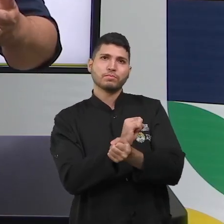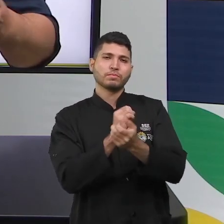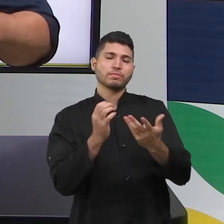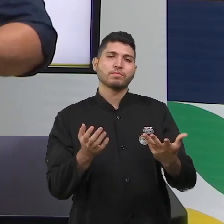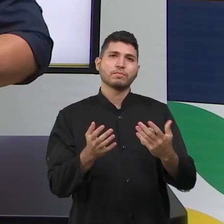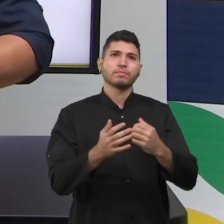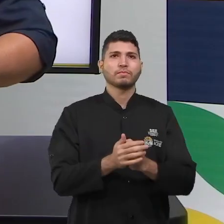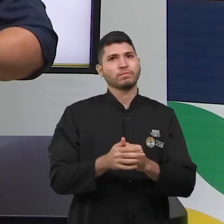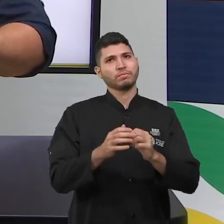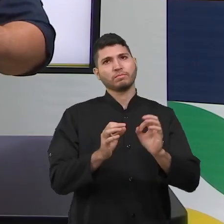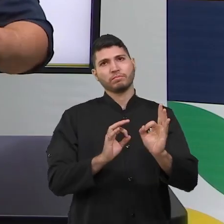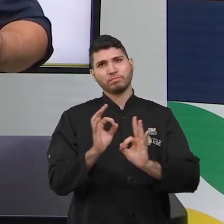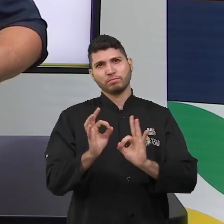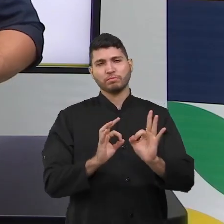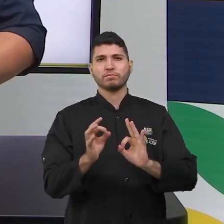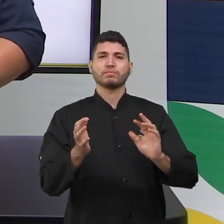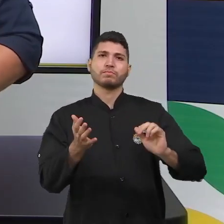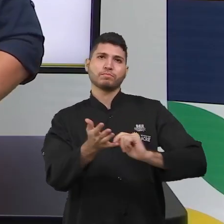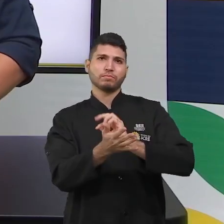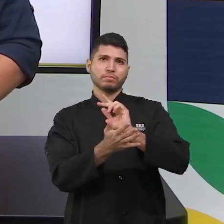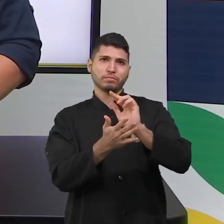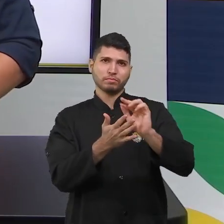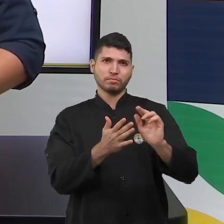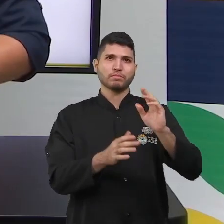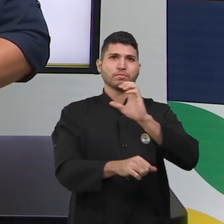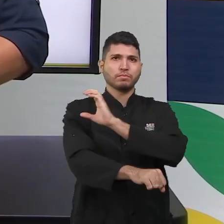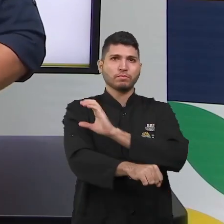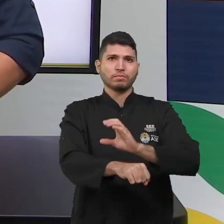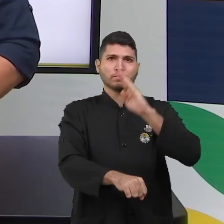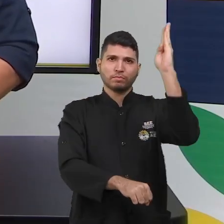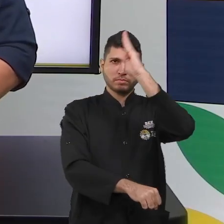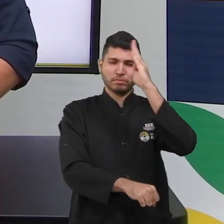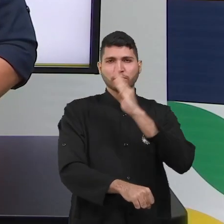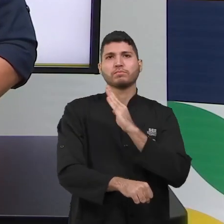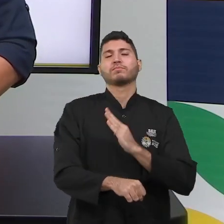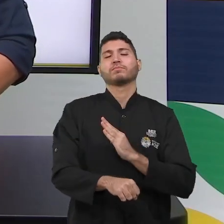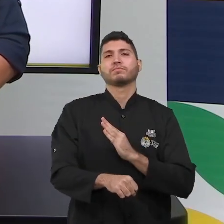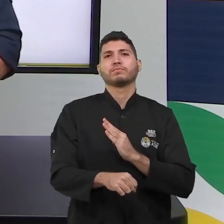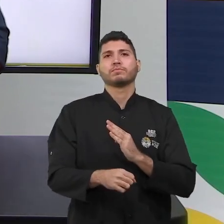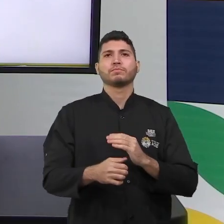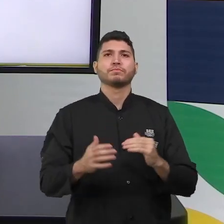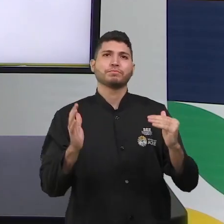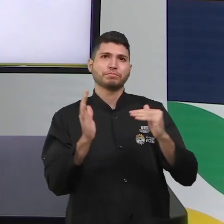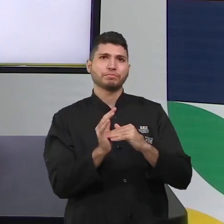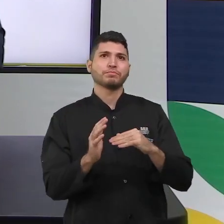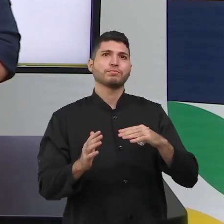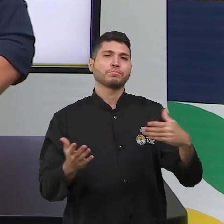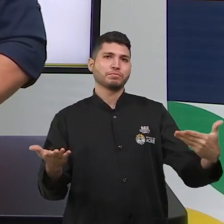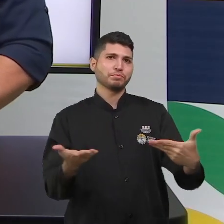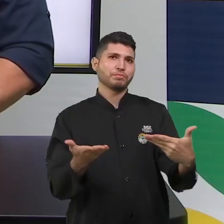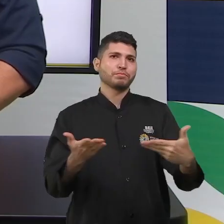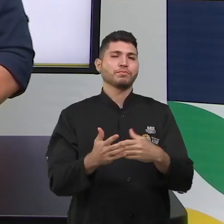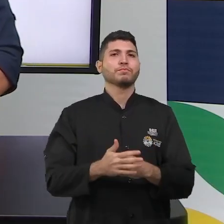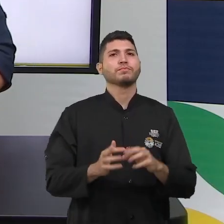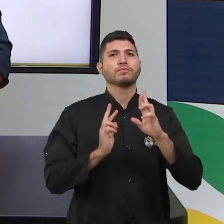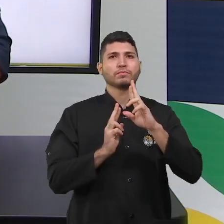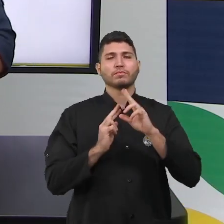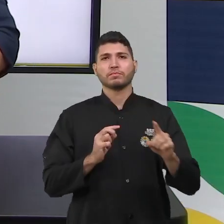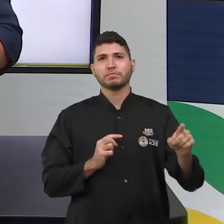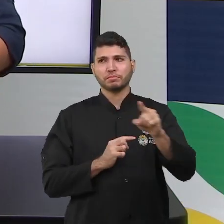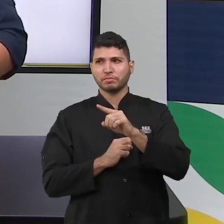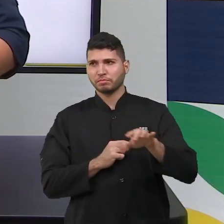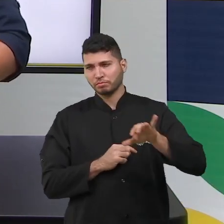formando aí, dando pluralidade à cultura brasileira até os dias de hoje. Olha, eu espero que vocês tenham